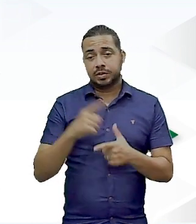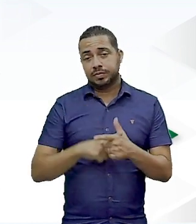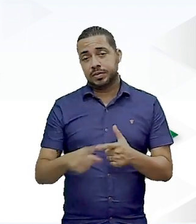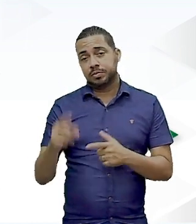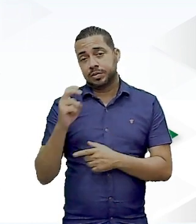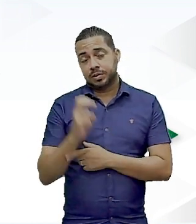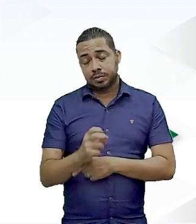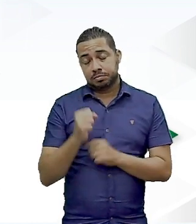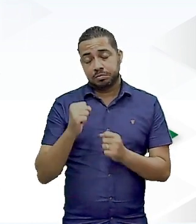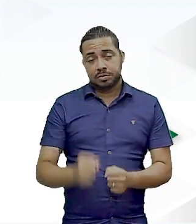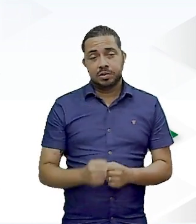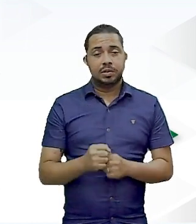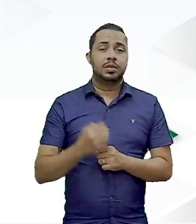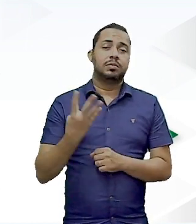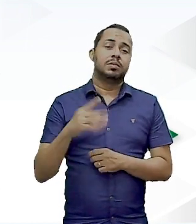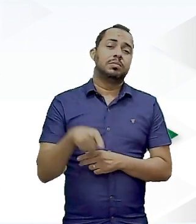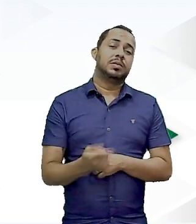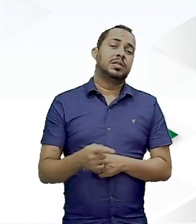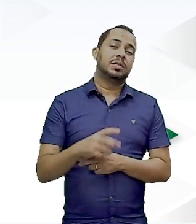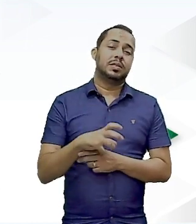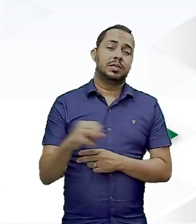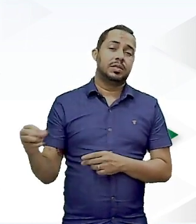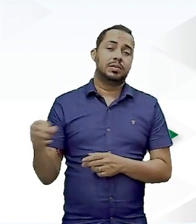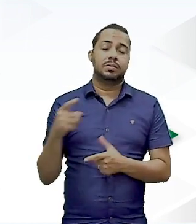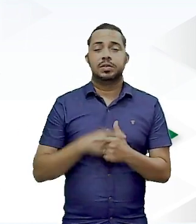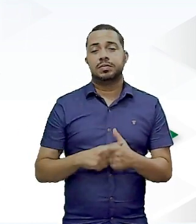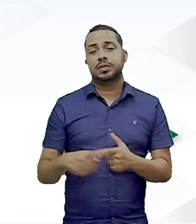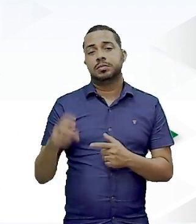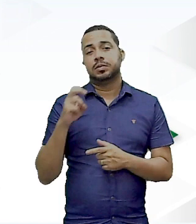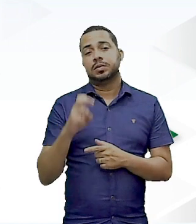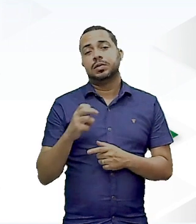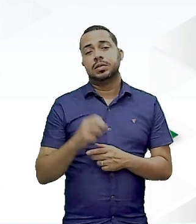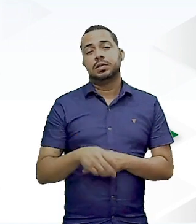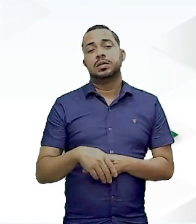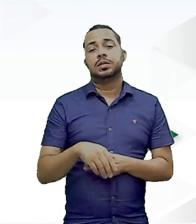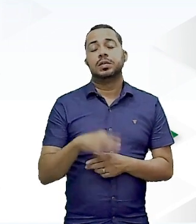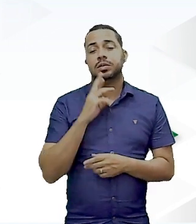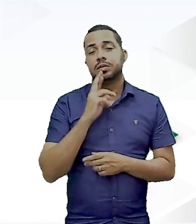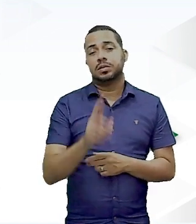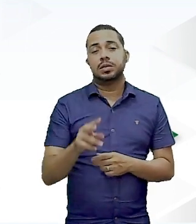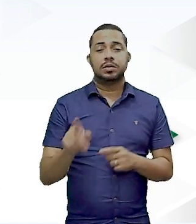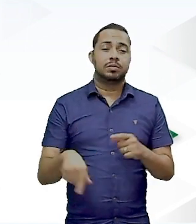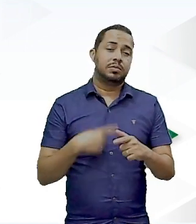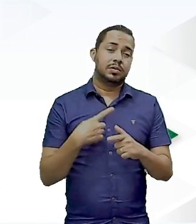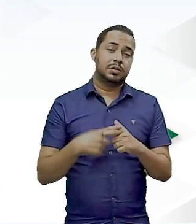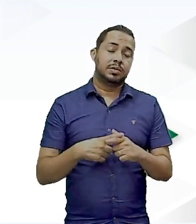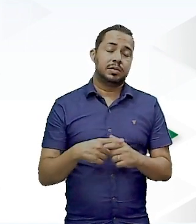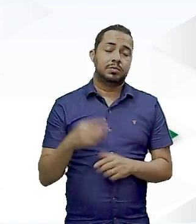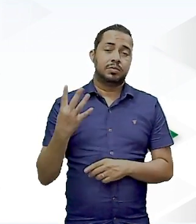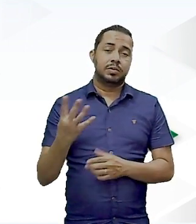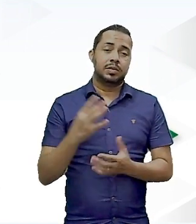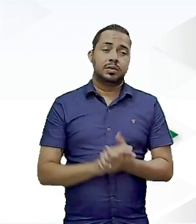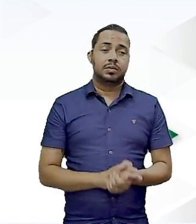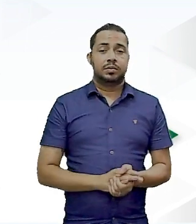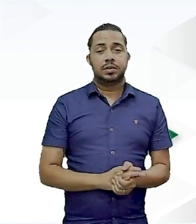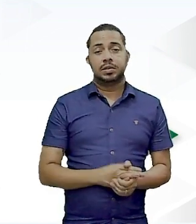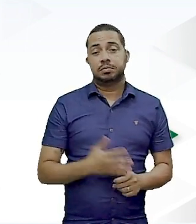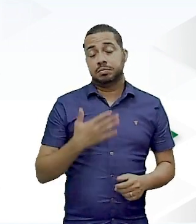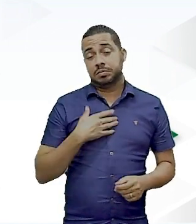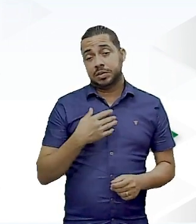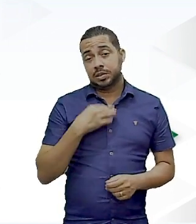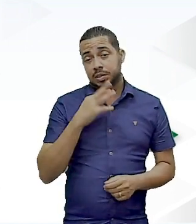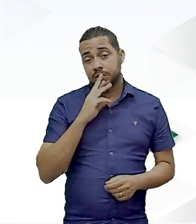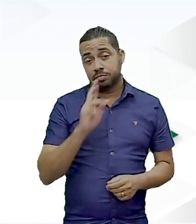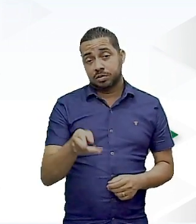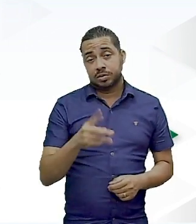você pode pegar 4.500, dividir por 5 e o resultado multiplicar por 4 também dá no mesmo, tá bom? A minha solução é